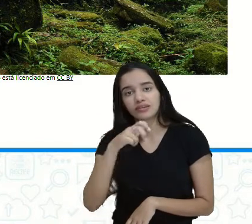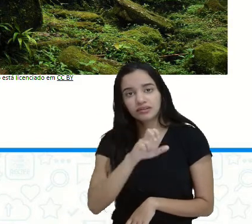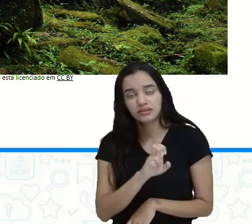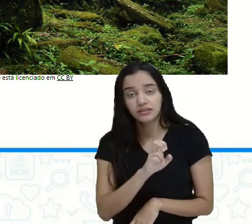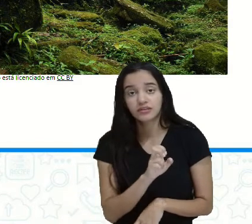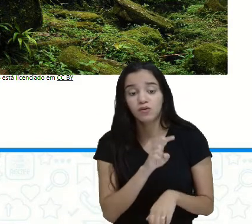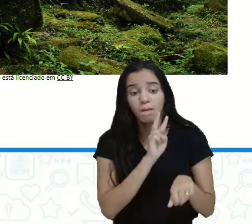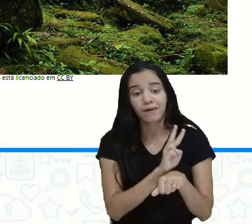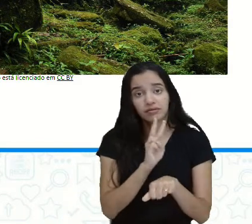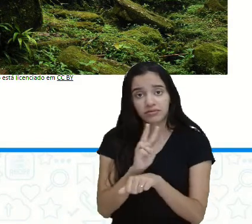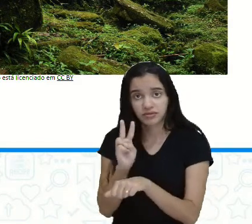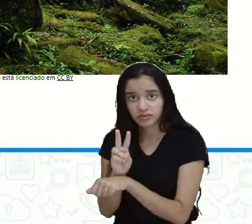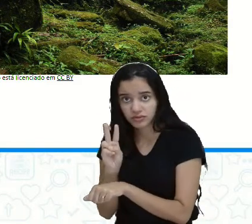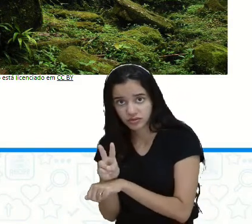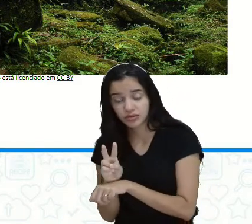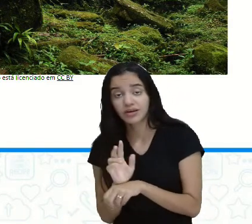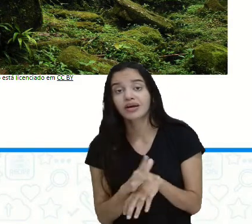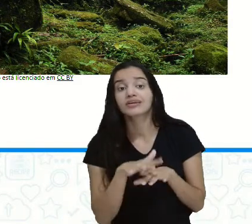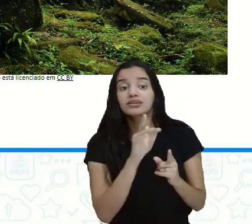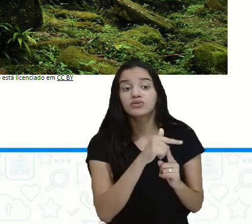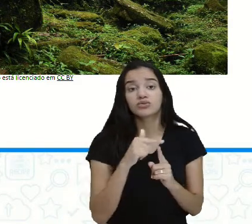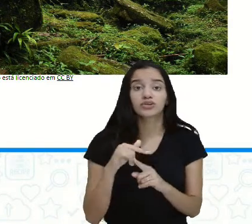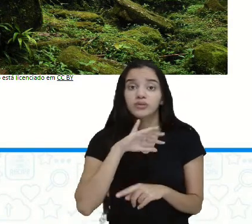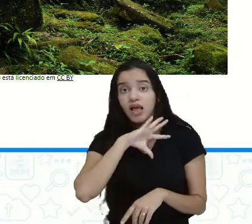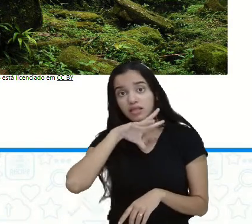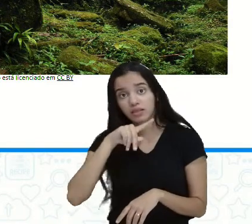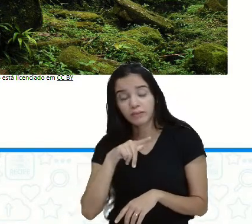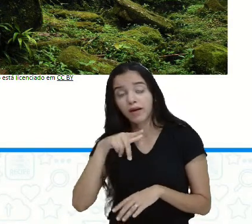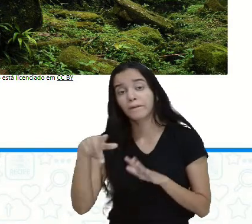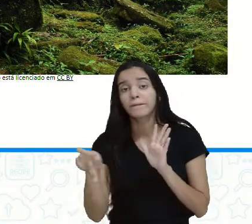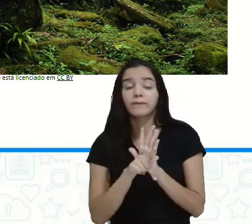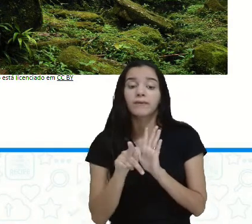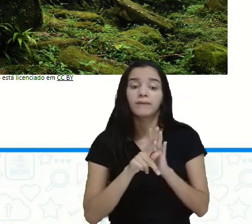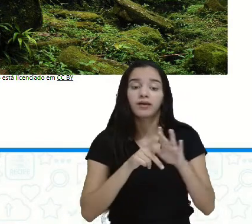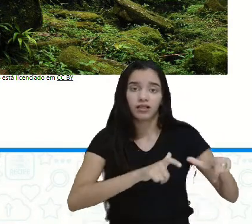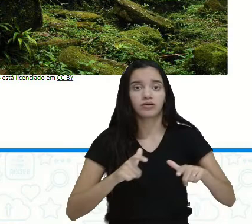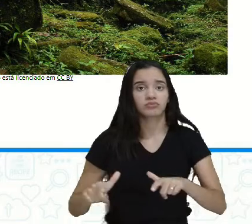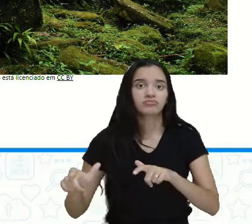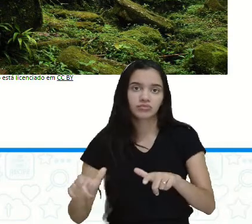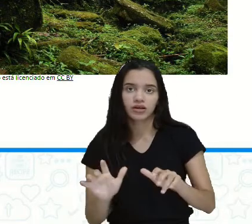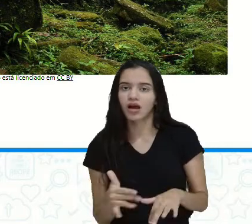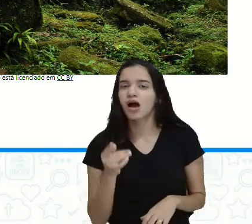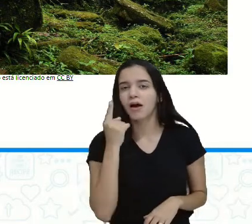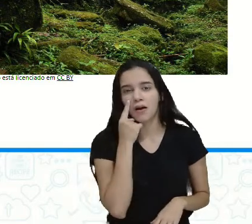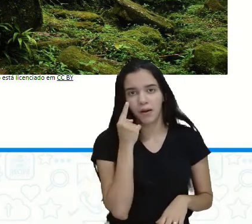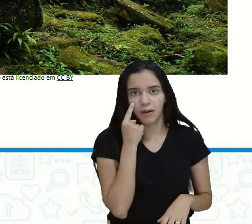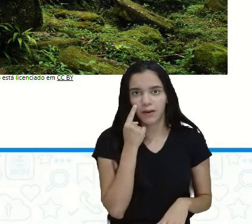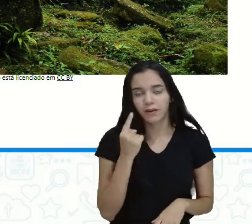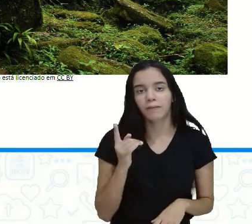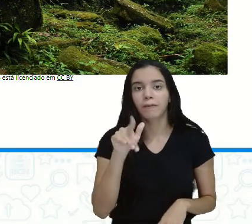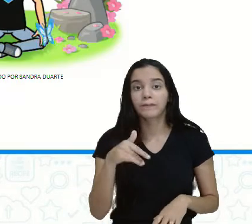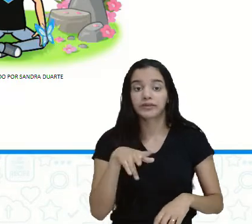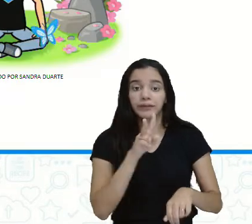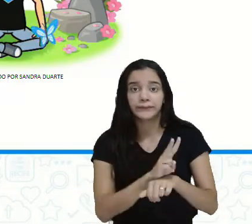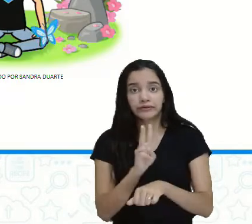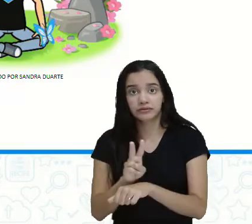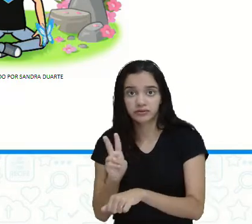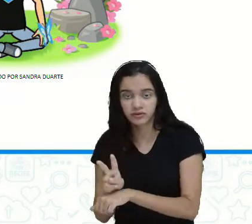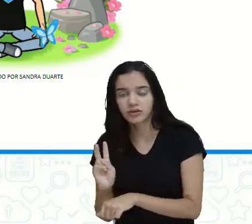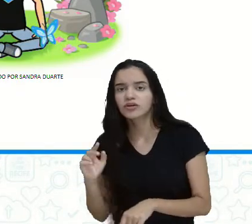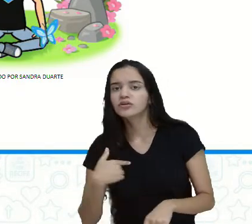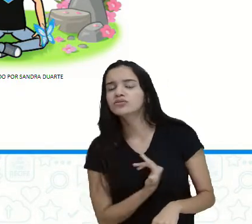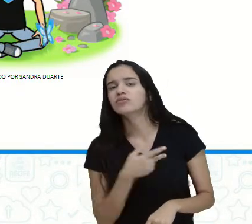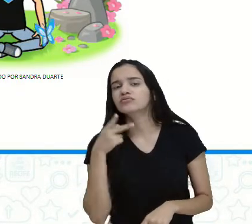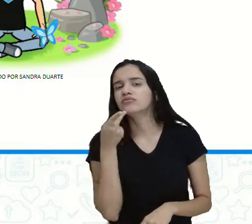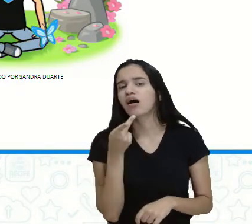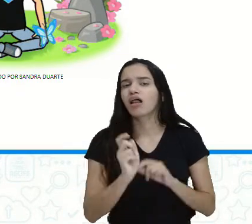ambiental que possuem espécies típicas das formações vegetacionais locais. Então, olha aí a questão da preservação. Gente, a gente fala